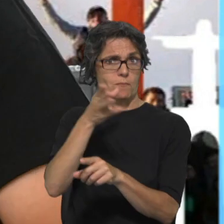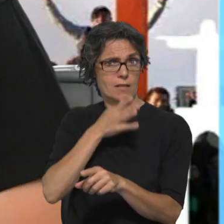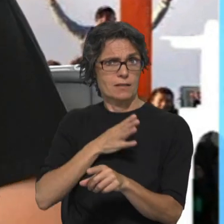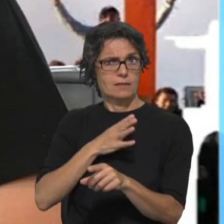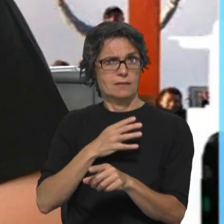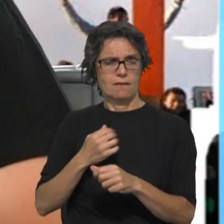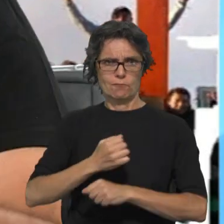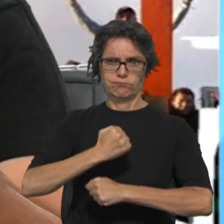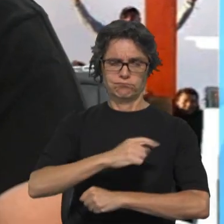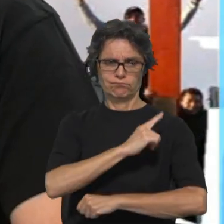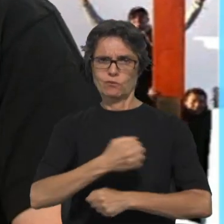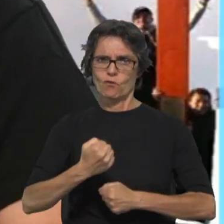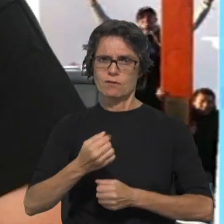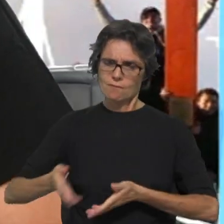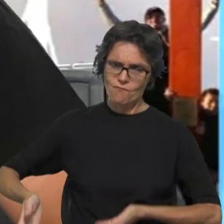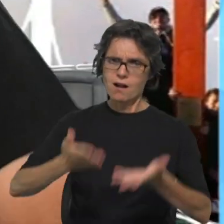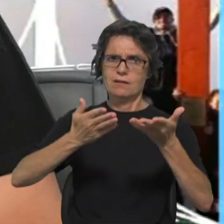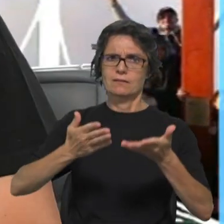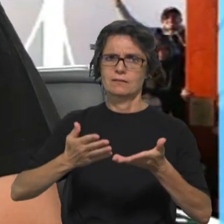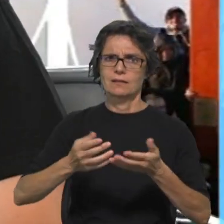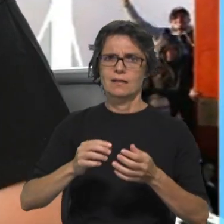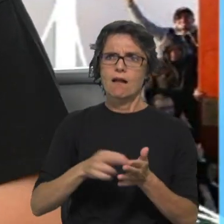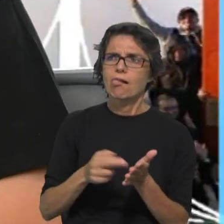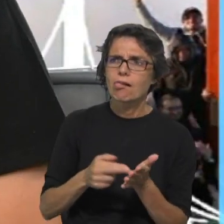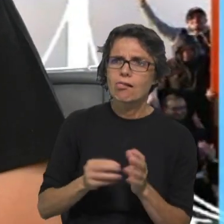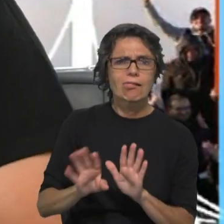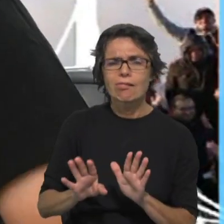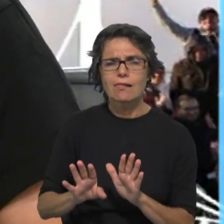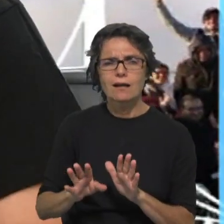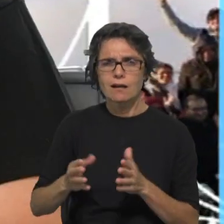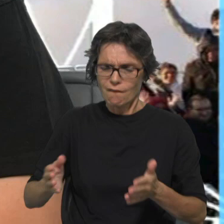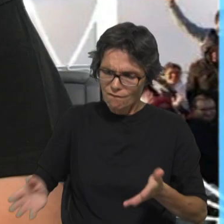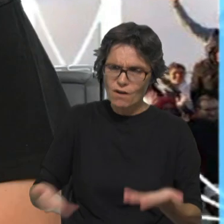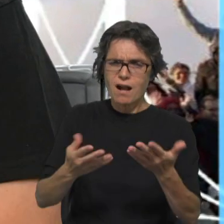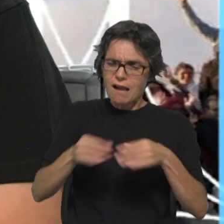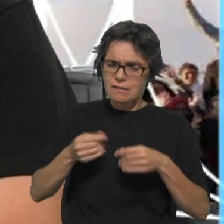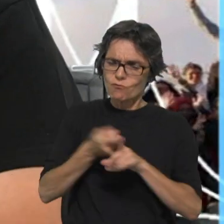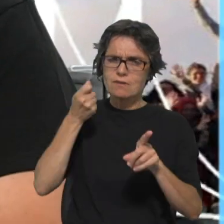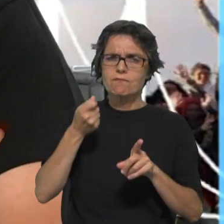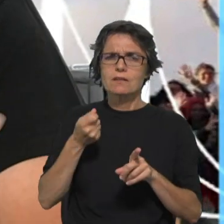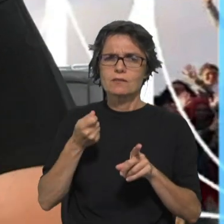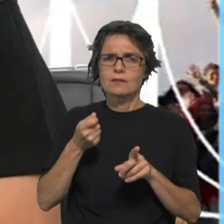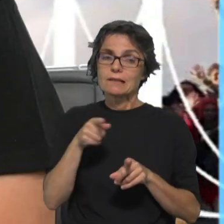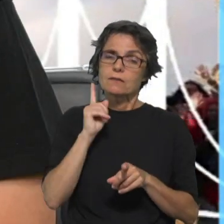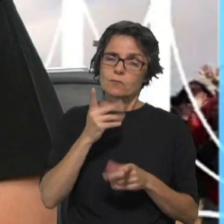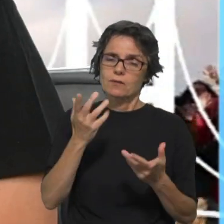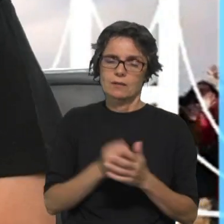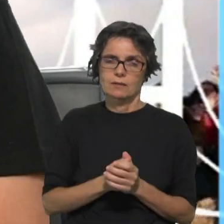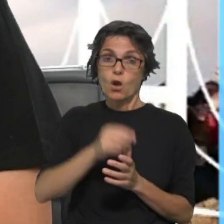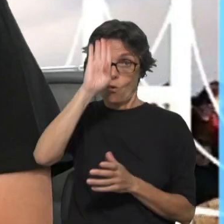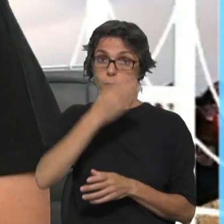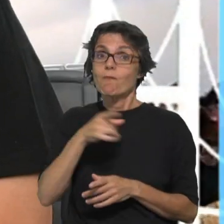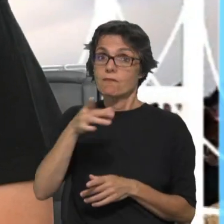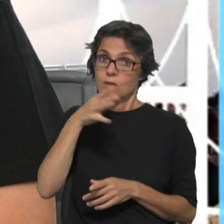sair, de não ficar na varanda, de não ficar com pantufas, mas pôr-nos a caminho. Acho que a figura do Papa tem sido